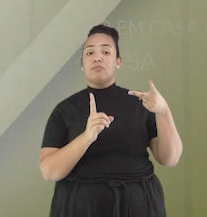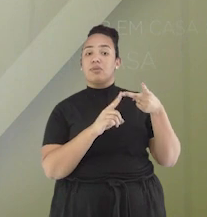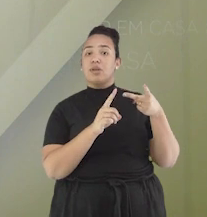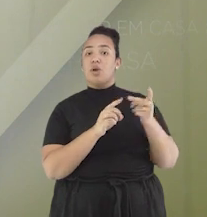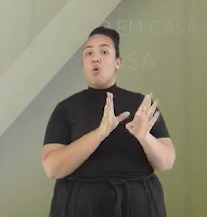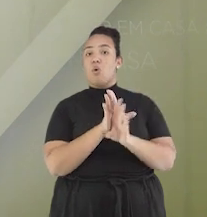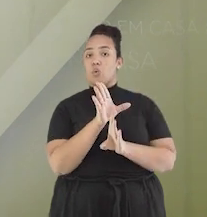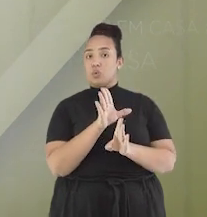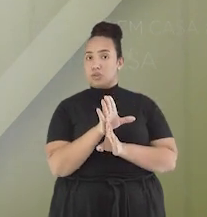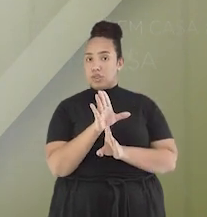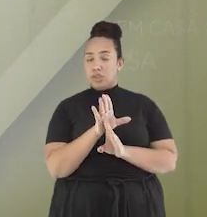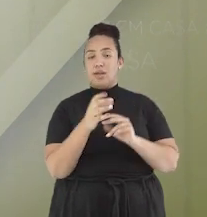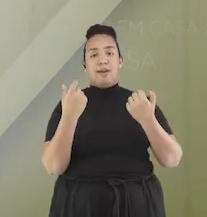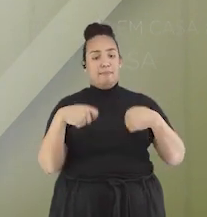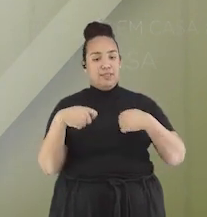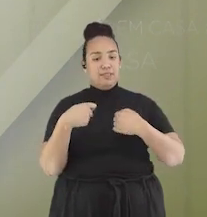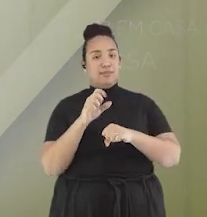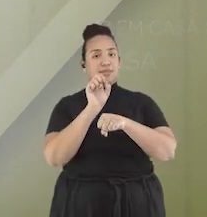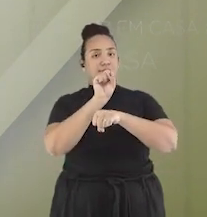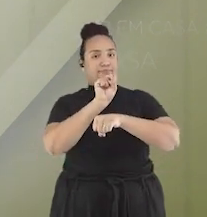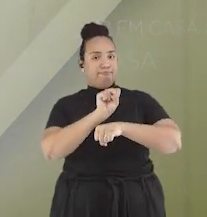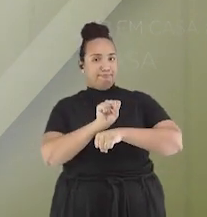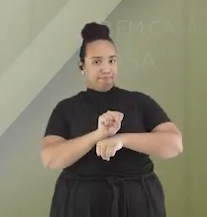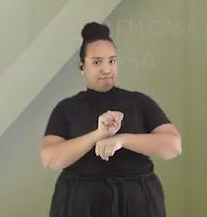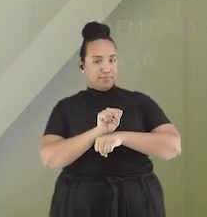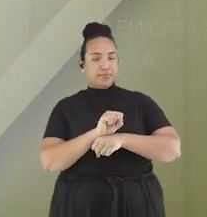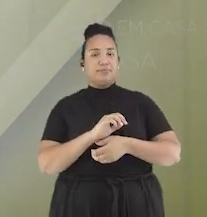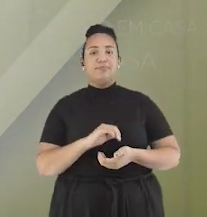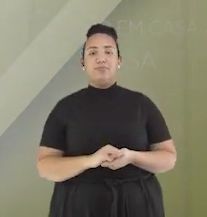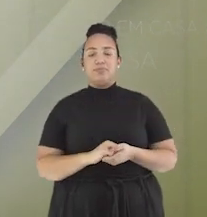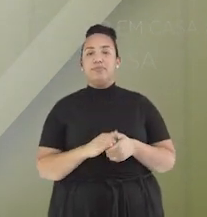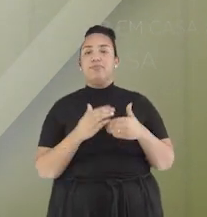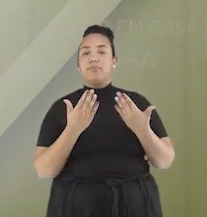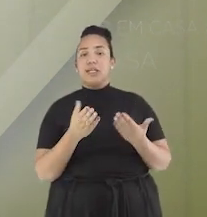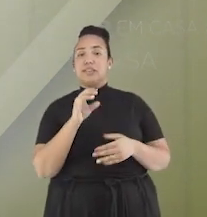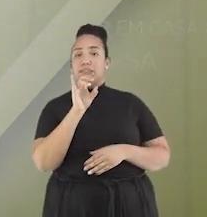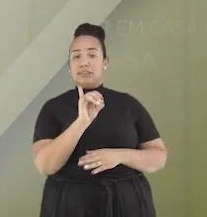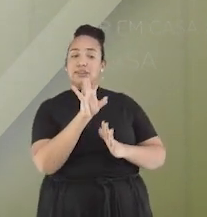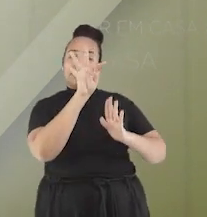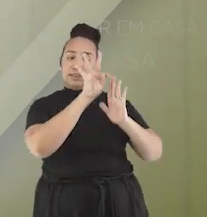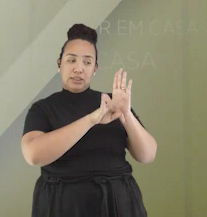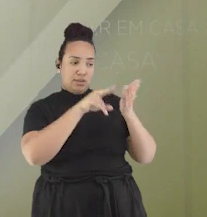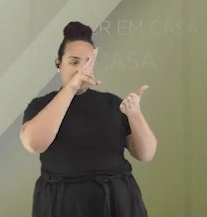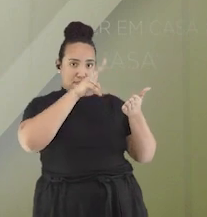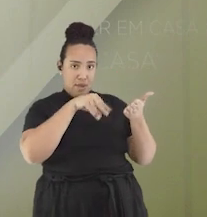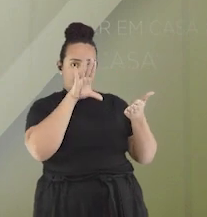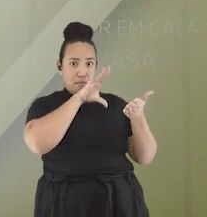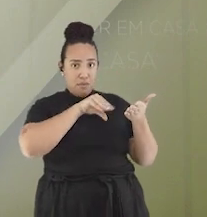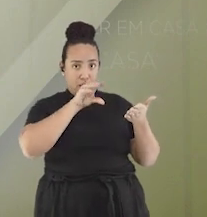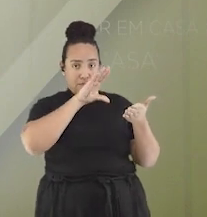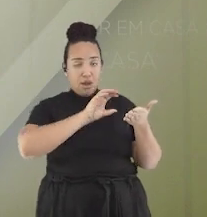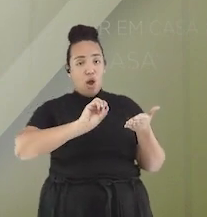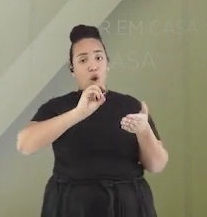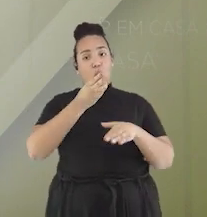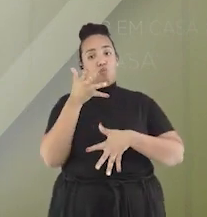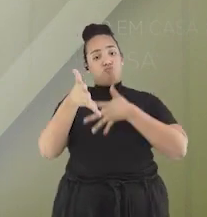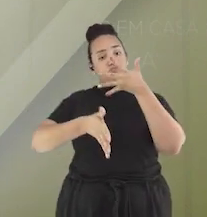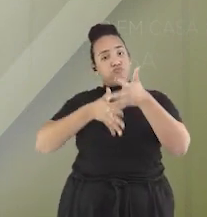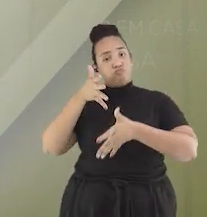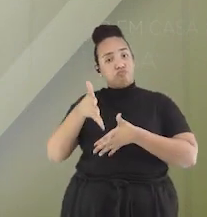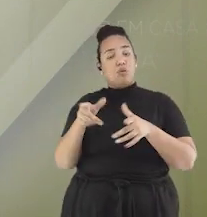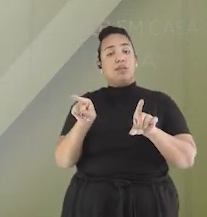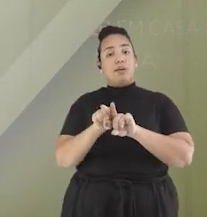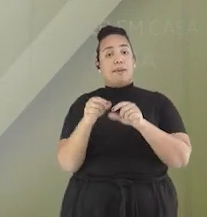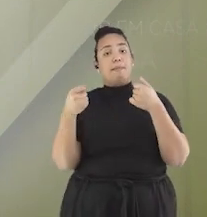Segunda dica, pausas. Quando pensamos em pausas no texto, também estamos falando sobre